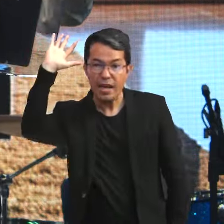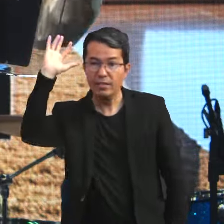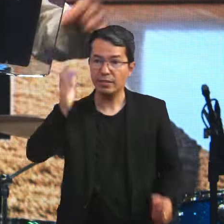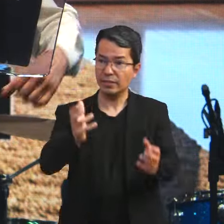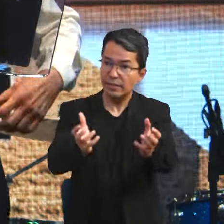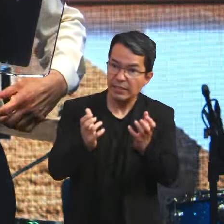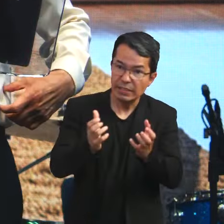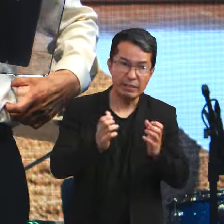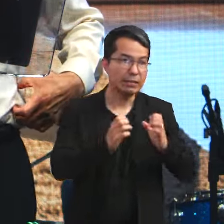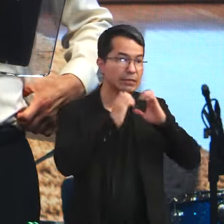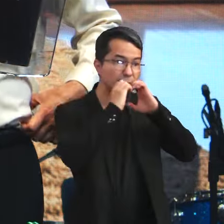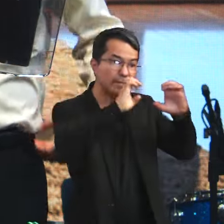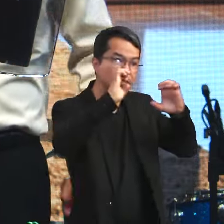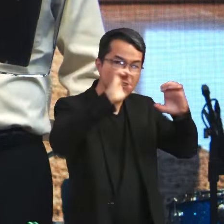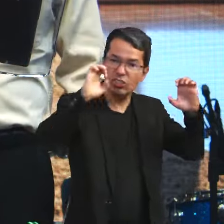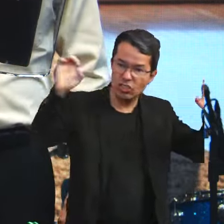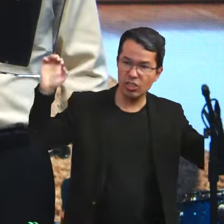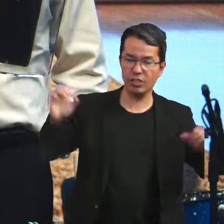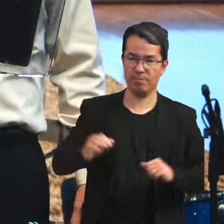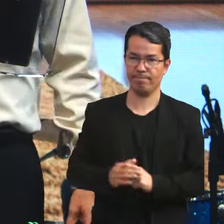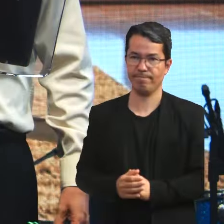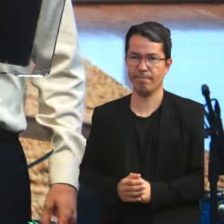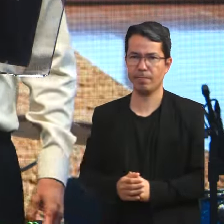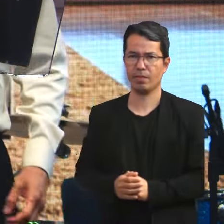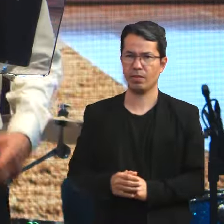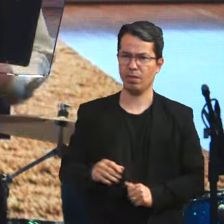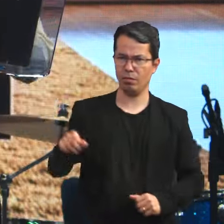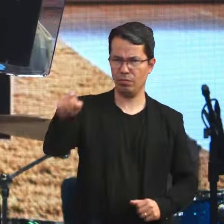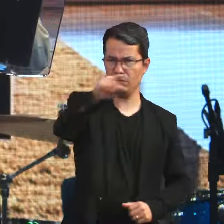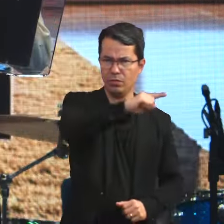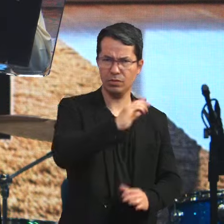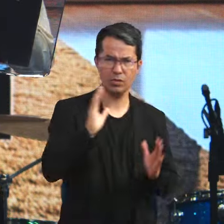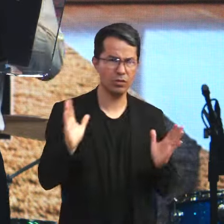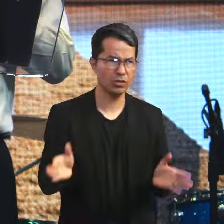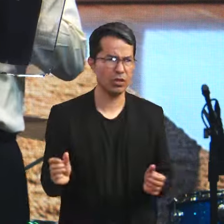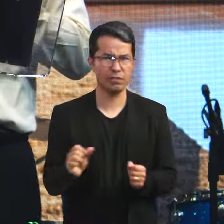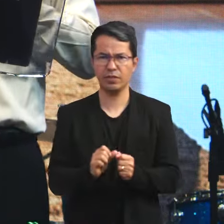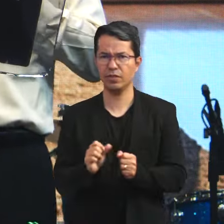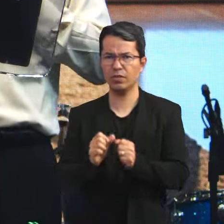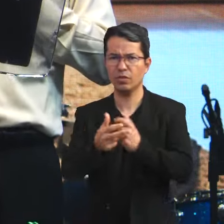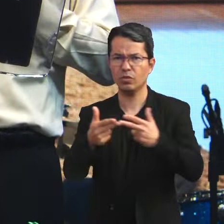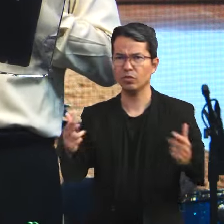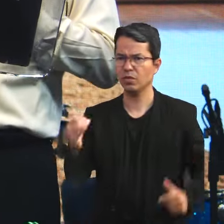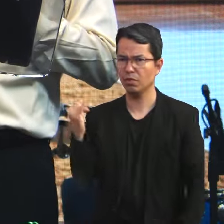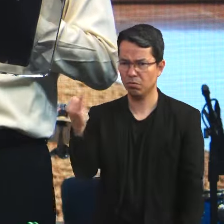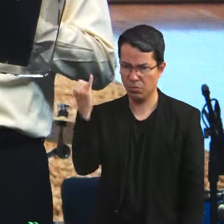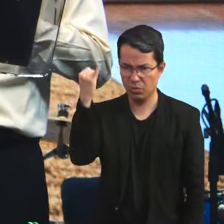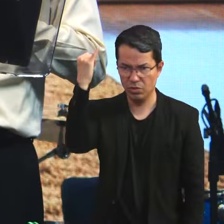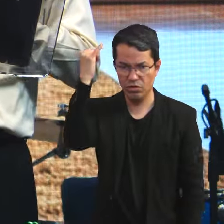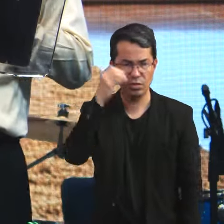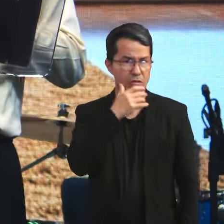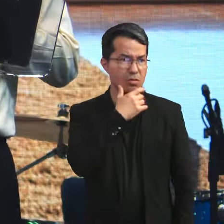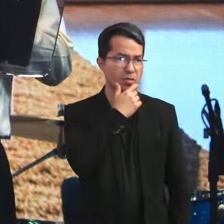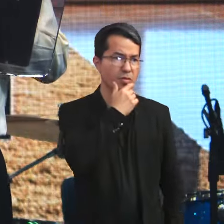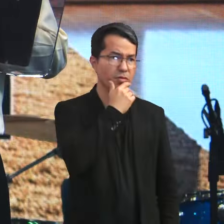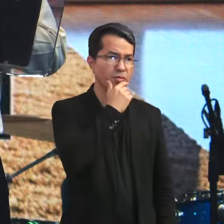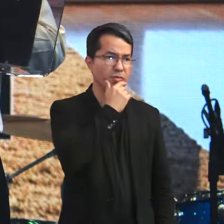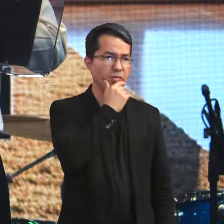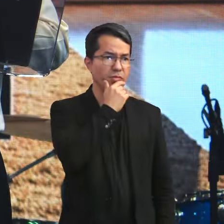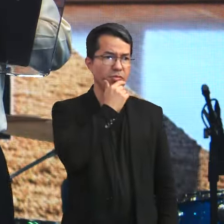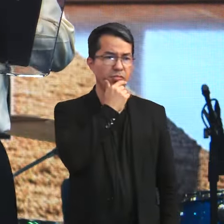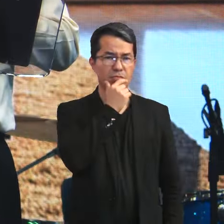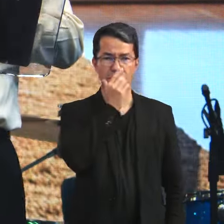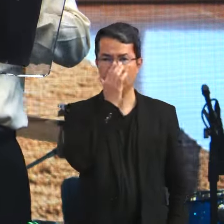que alg importante todos aqueles que já fizeram algo importante foi porque eras apadas foi porque foram